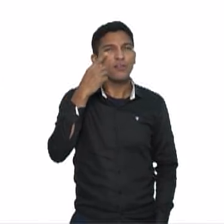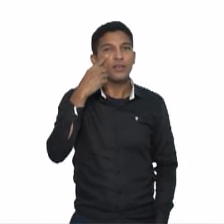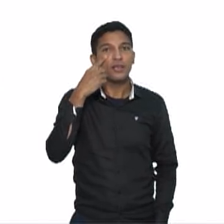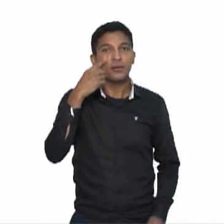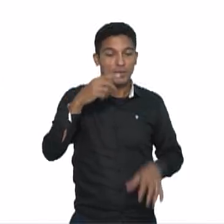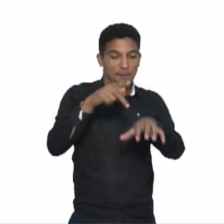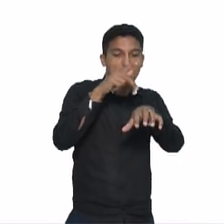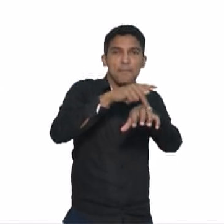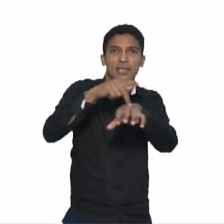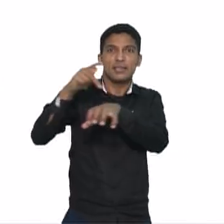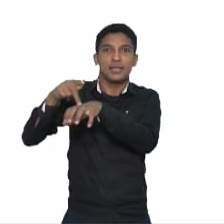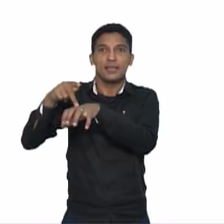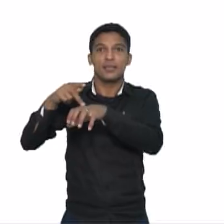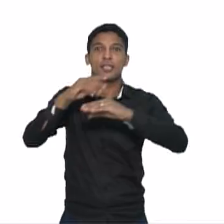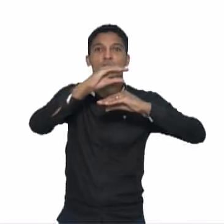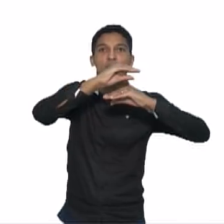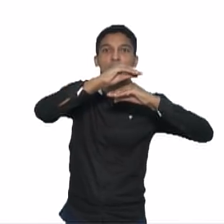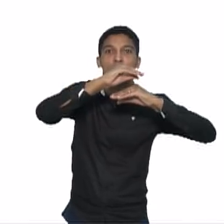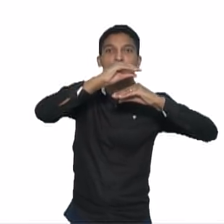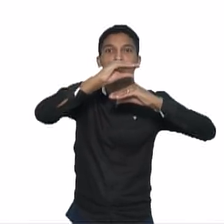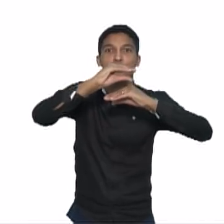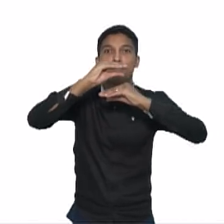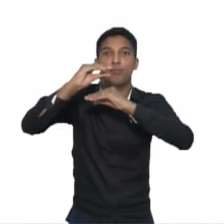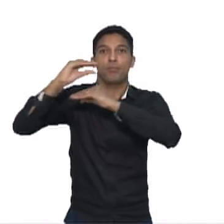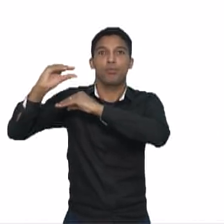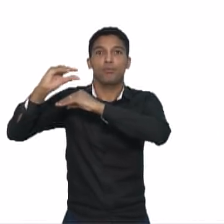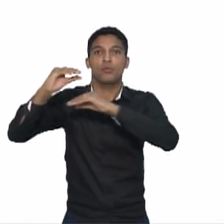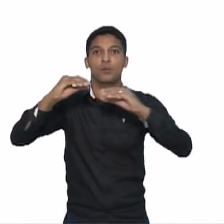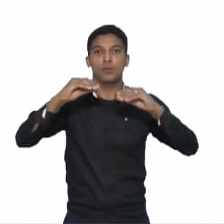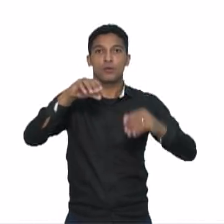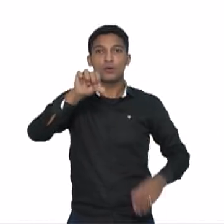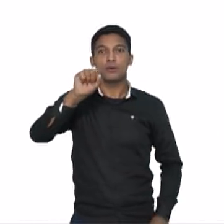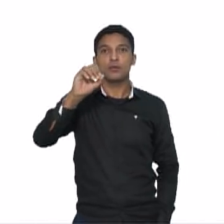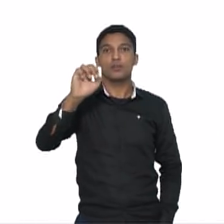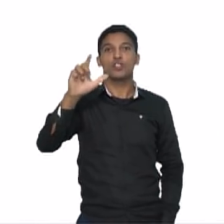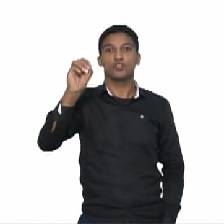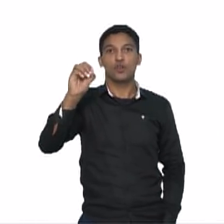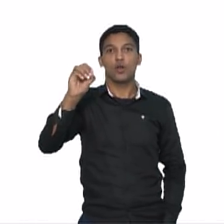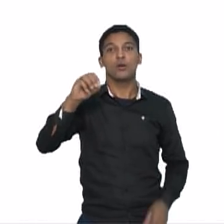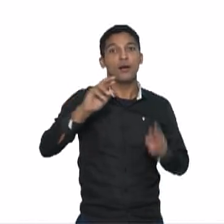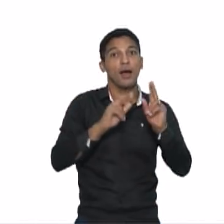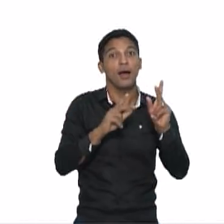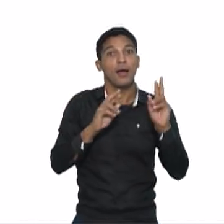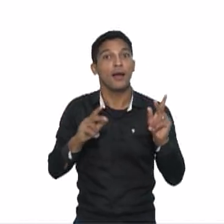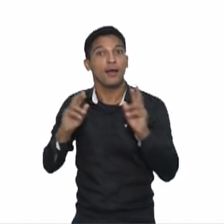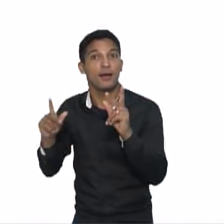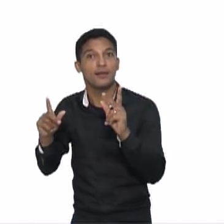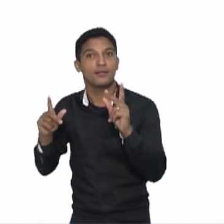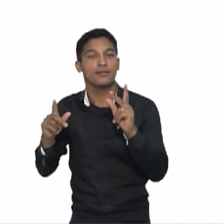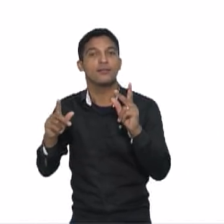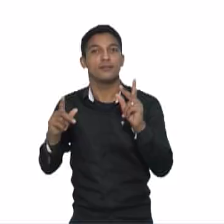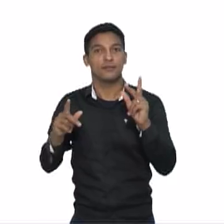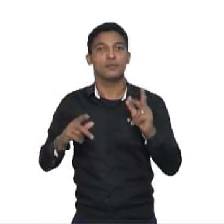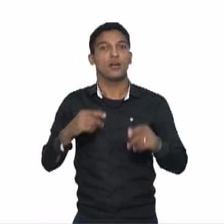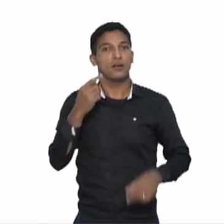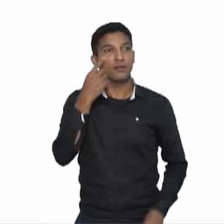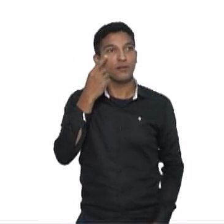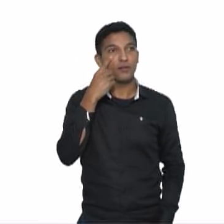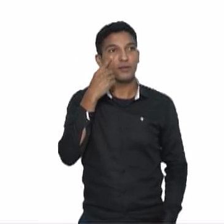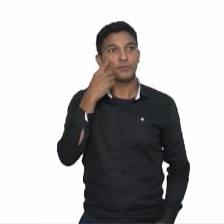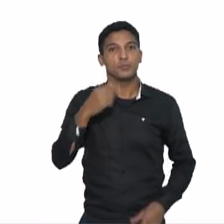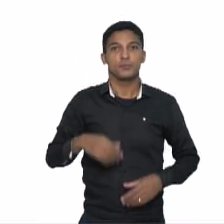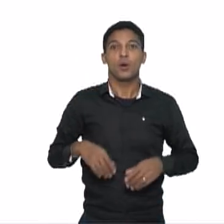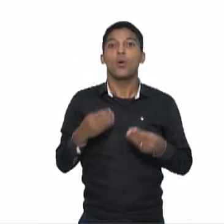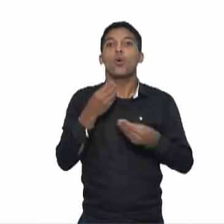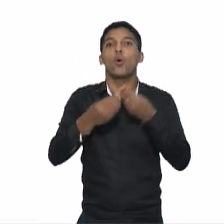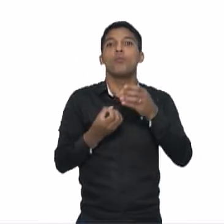solo. O solo é o resultado do desgaste da rocha em pequenas